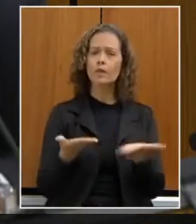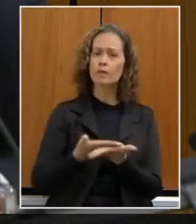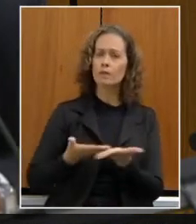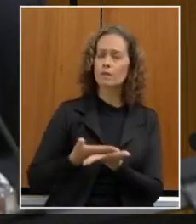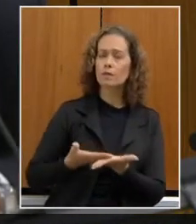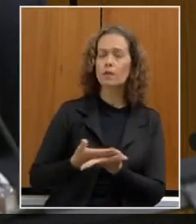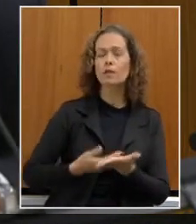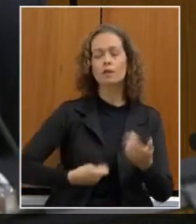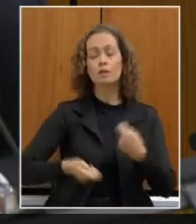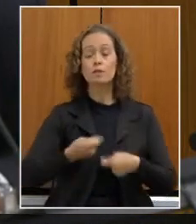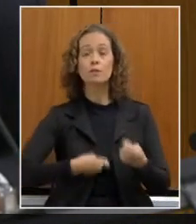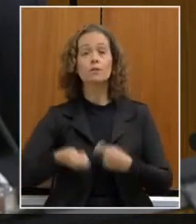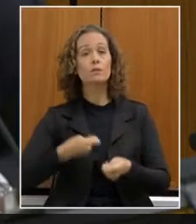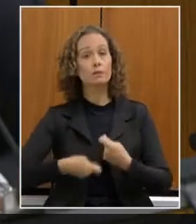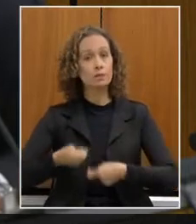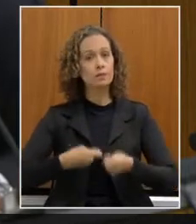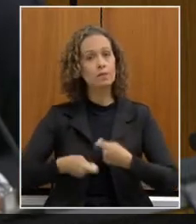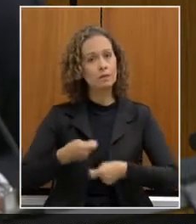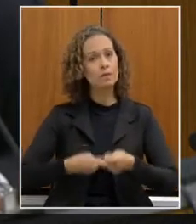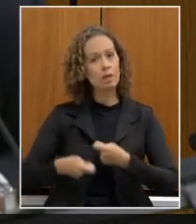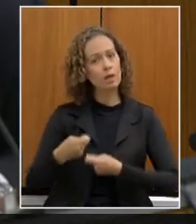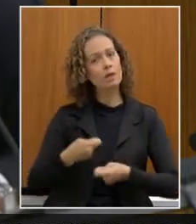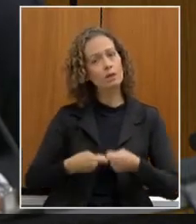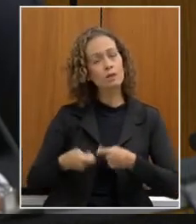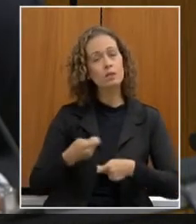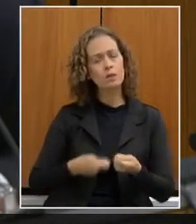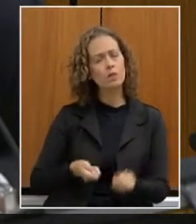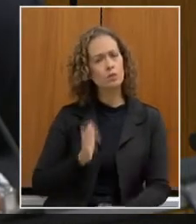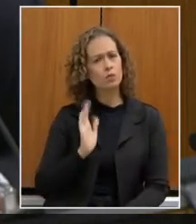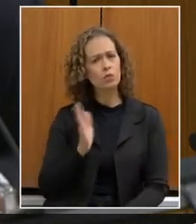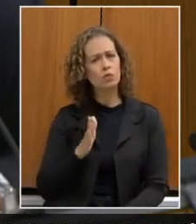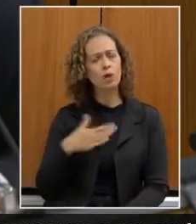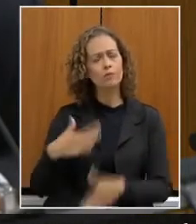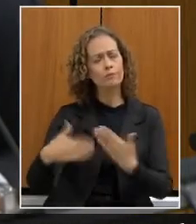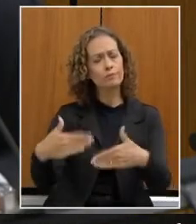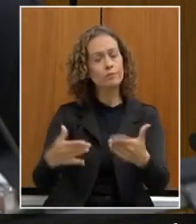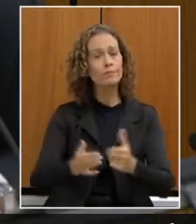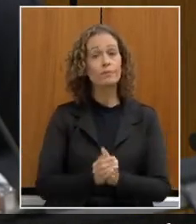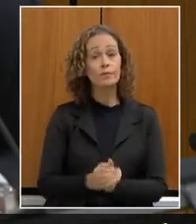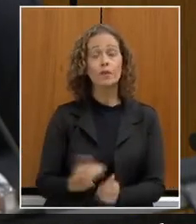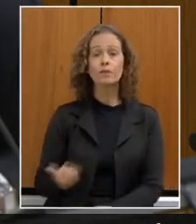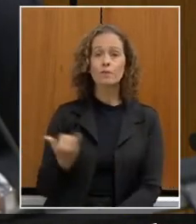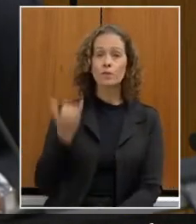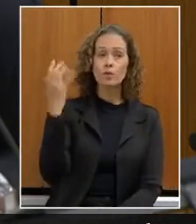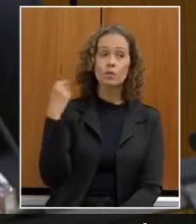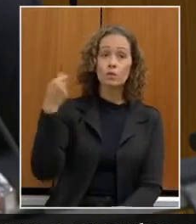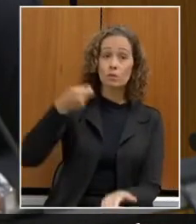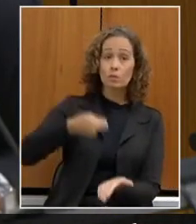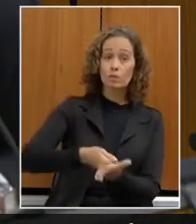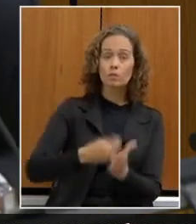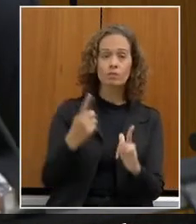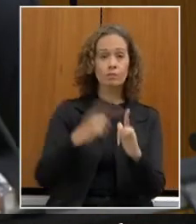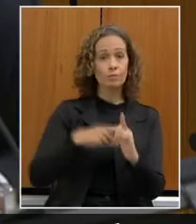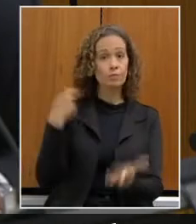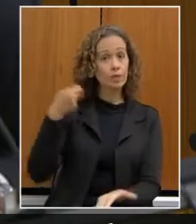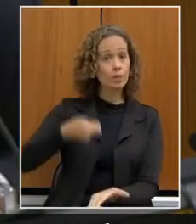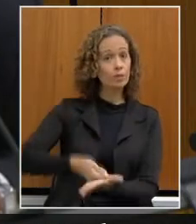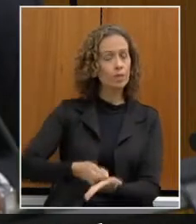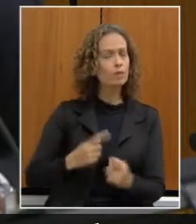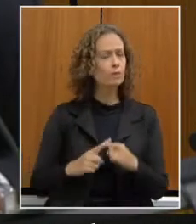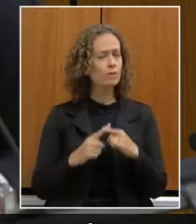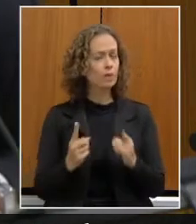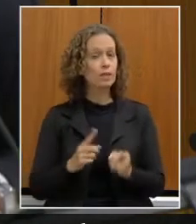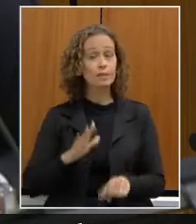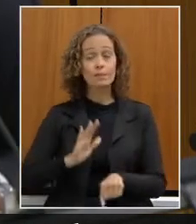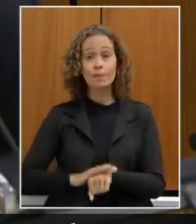nessa negociação que está sendo construída. É importante o pagamento da dívida, mas é mais